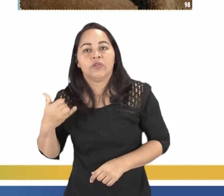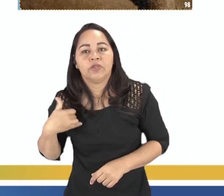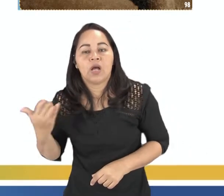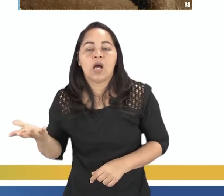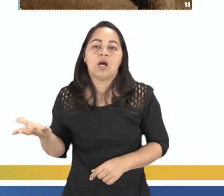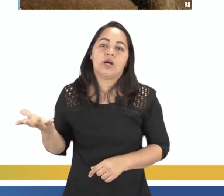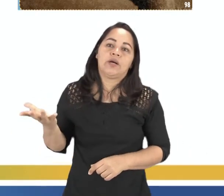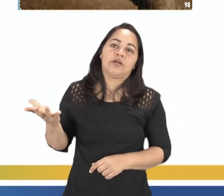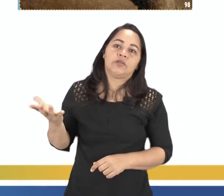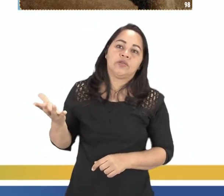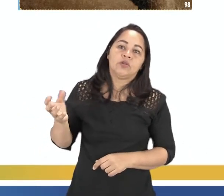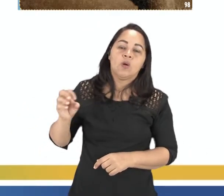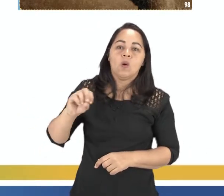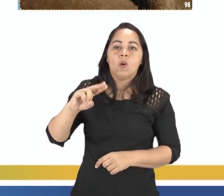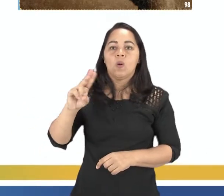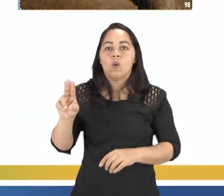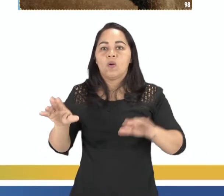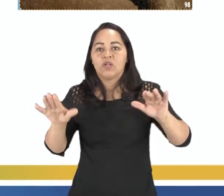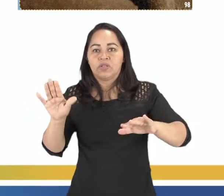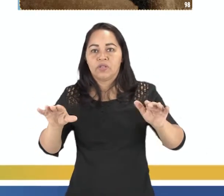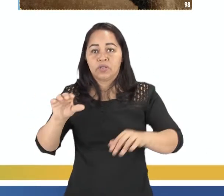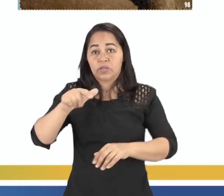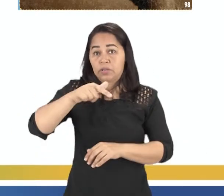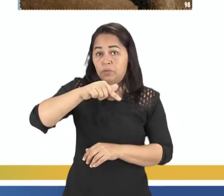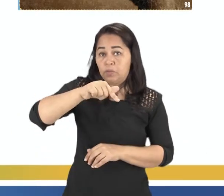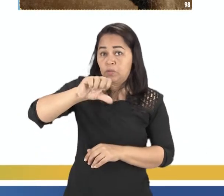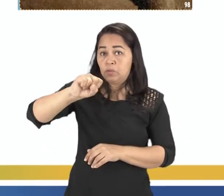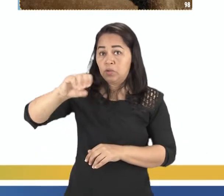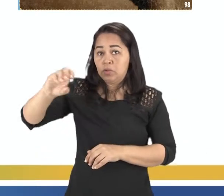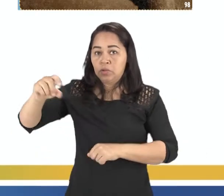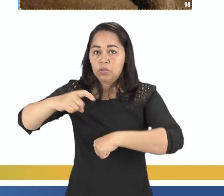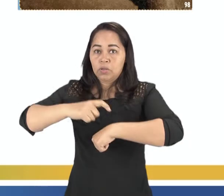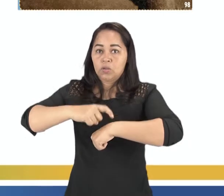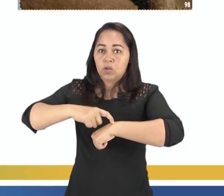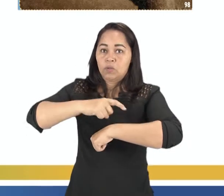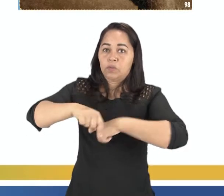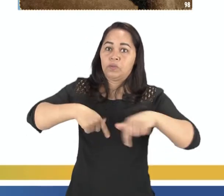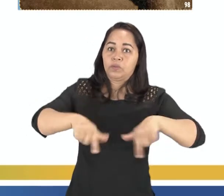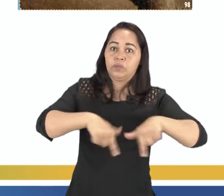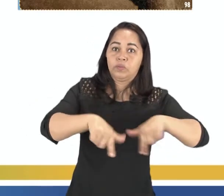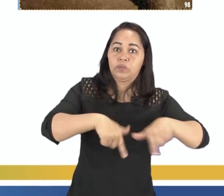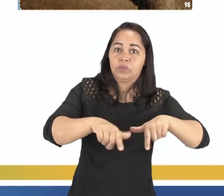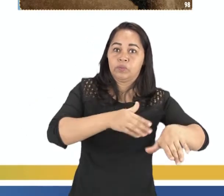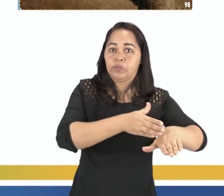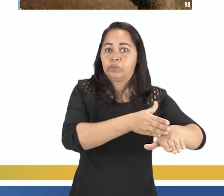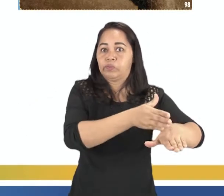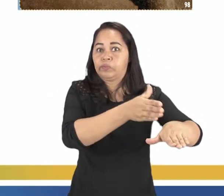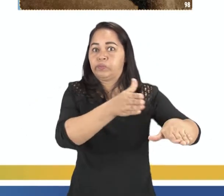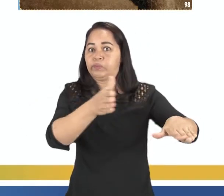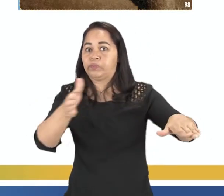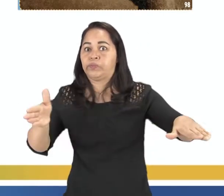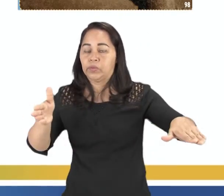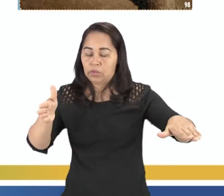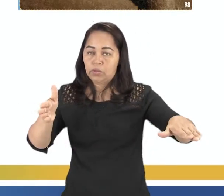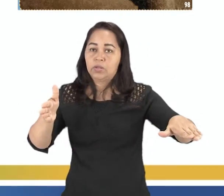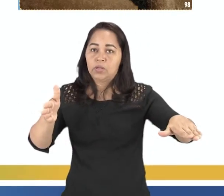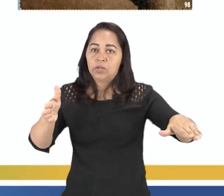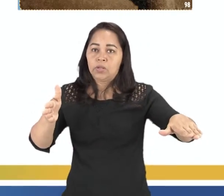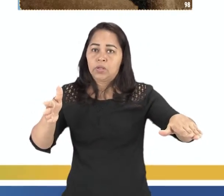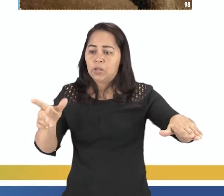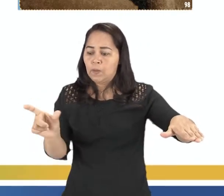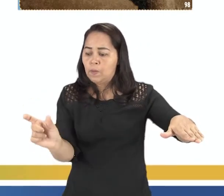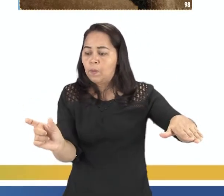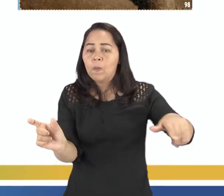ou 7.800 horas. Somente uma pequena parte desse tempo seria dedicada ao trabalho. Ou seja, né, quando